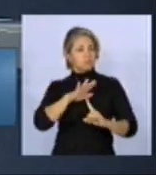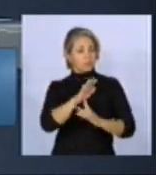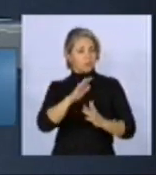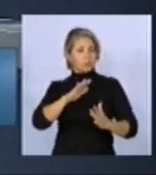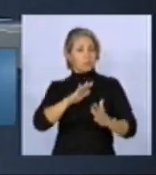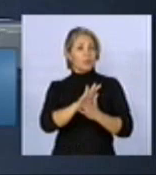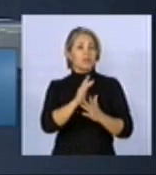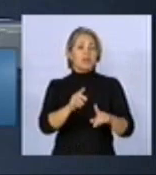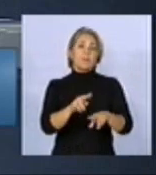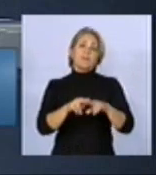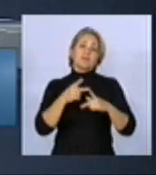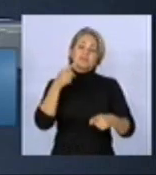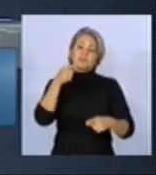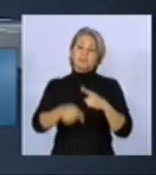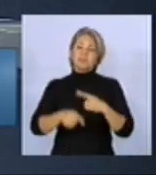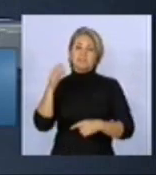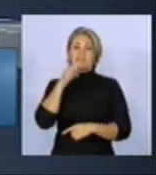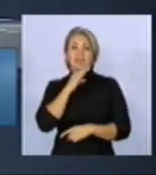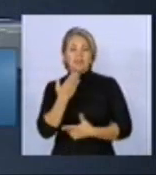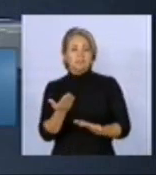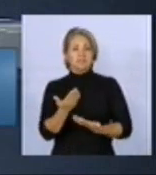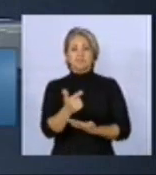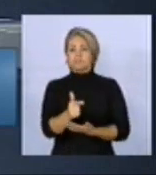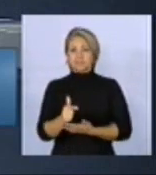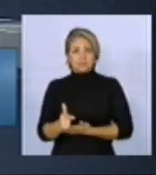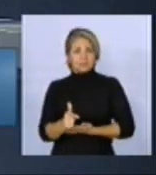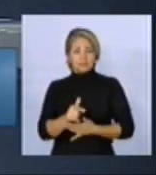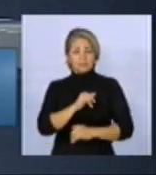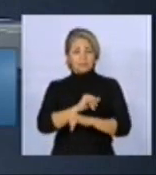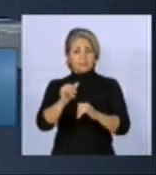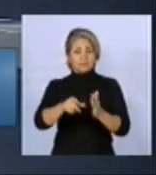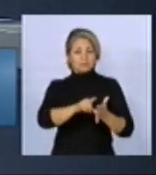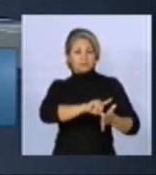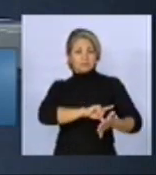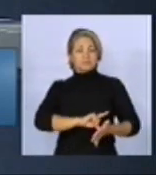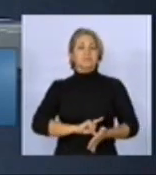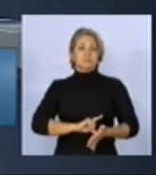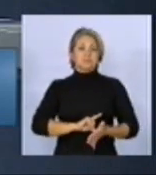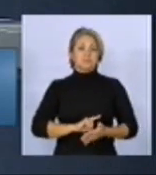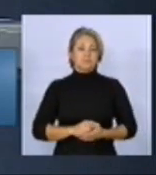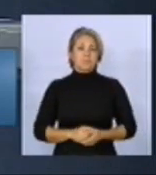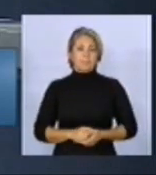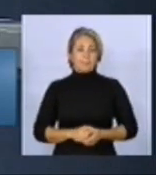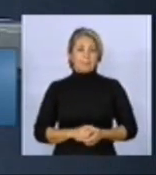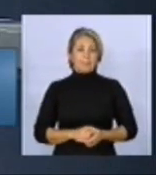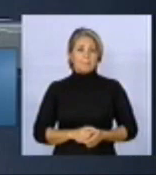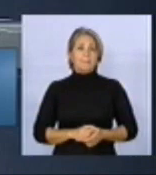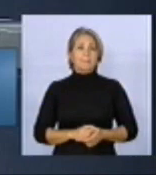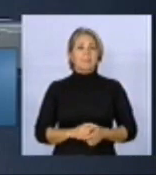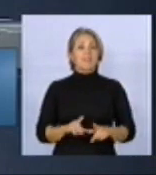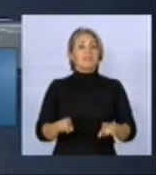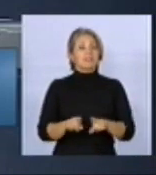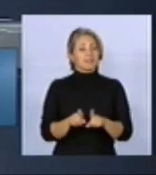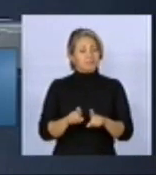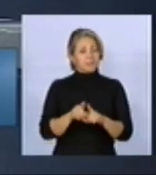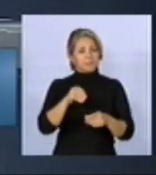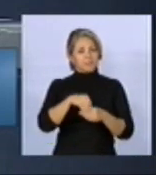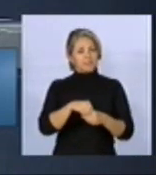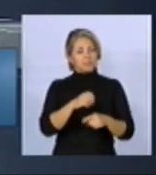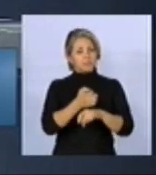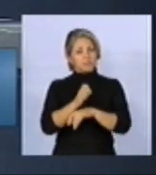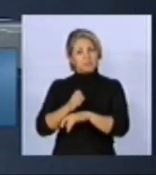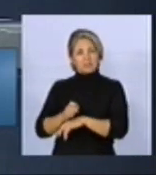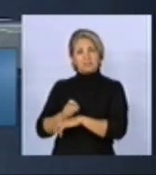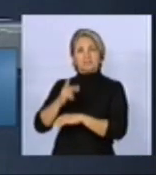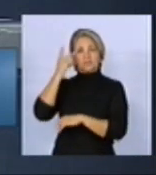proibição imediata e sem nenhum tipo de de né de excepcionalidade além do Estado de São Paulo